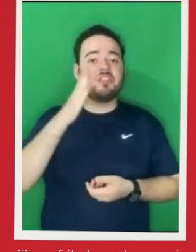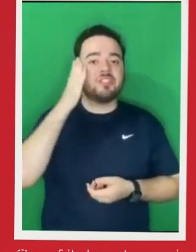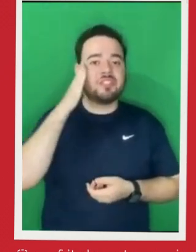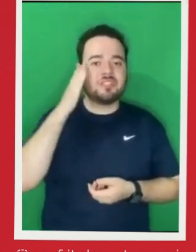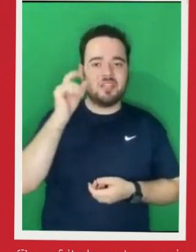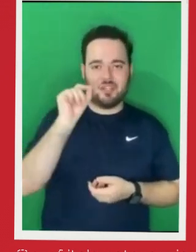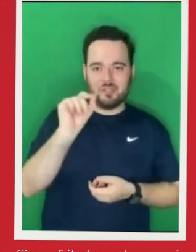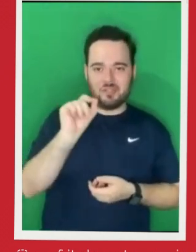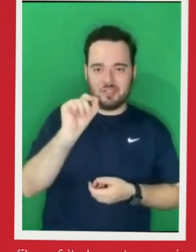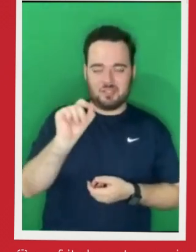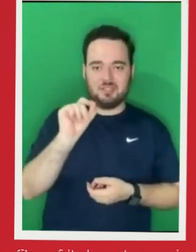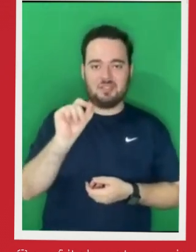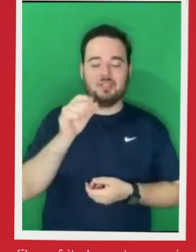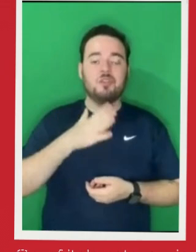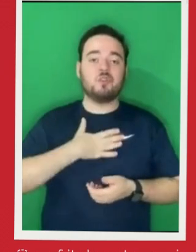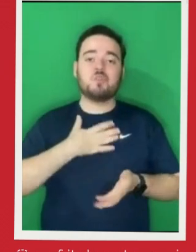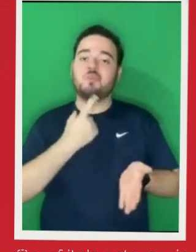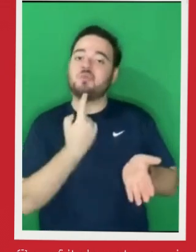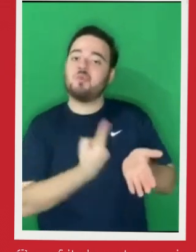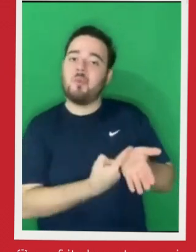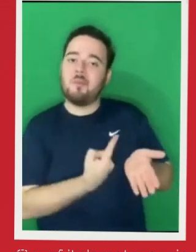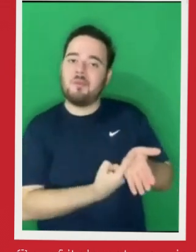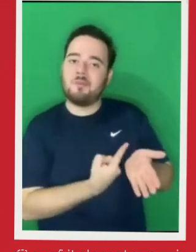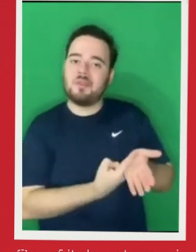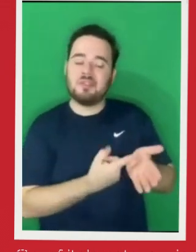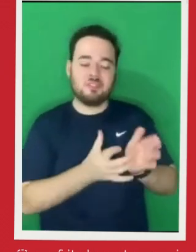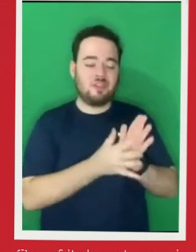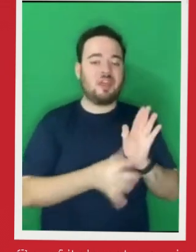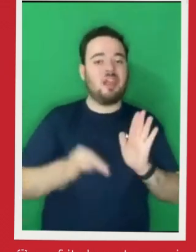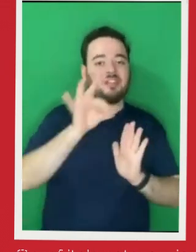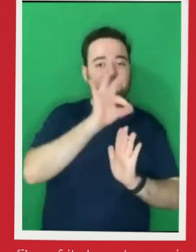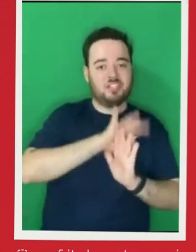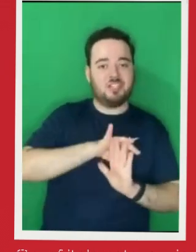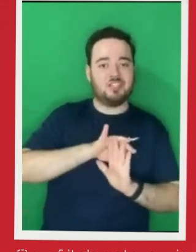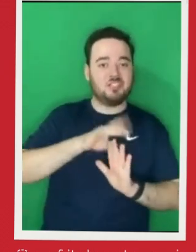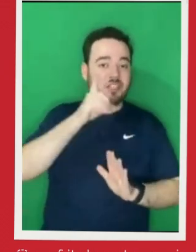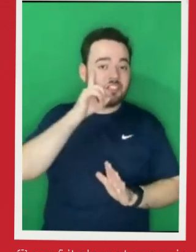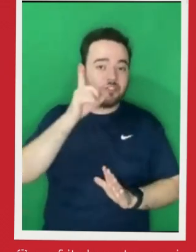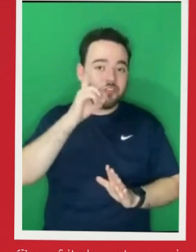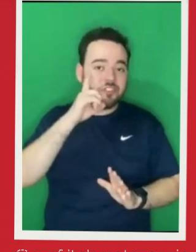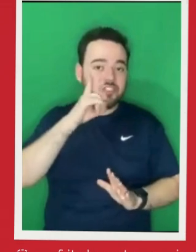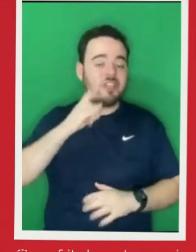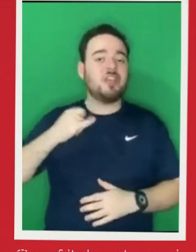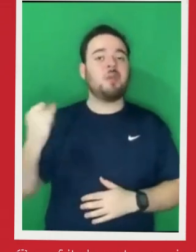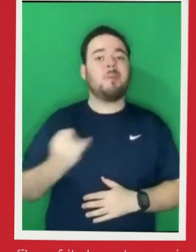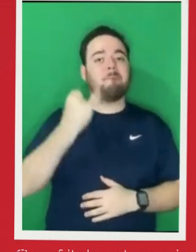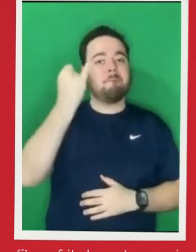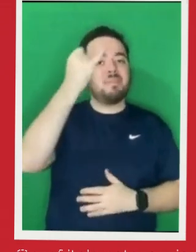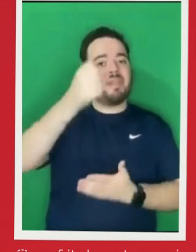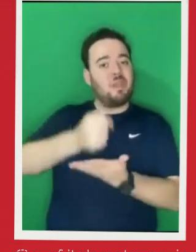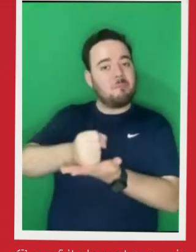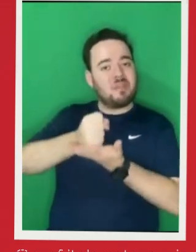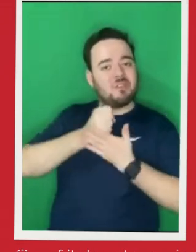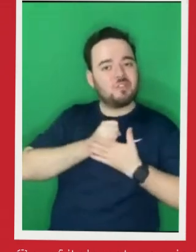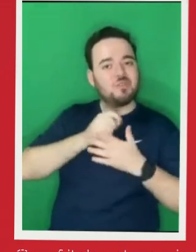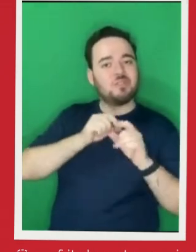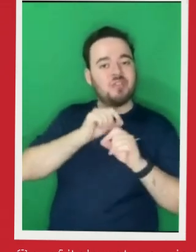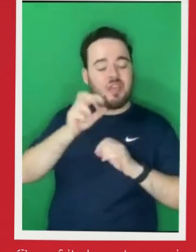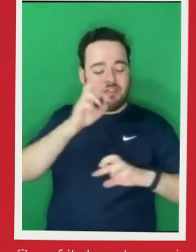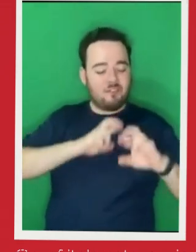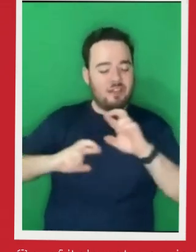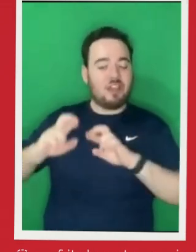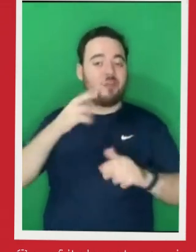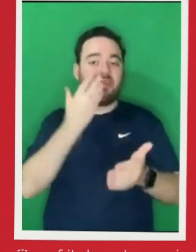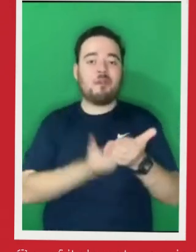sei que diante dos meus compromissos, e por isso aquela agenda diária tão importante, ela me ajuda a balizar para eu não me